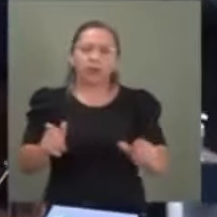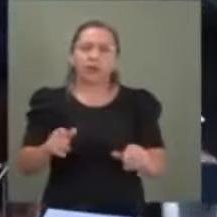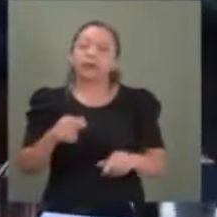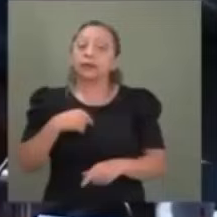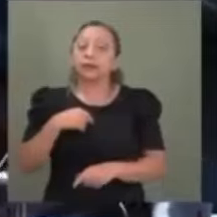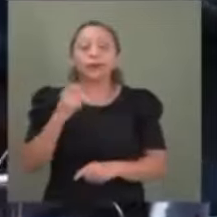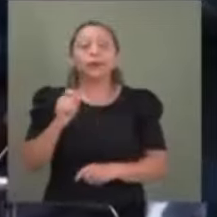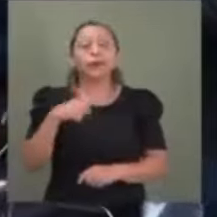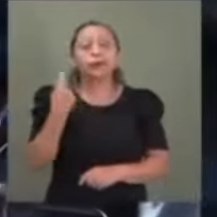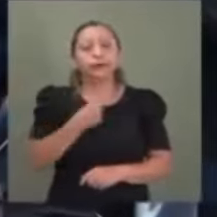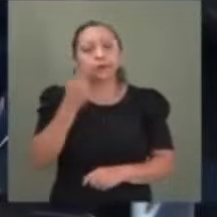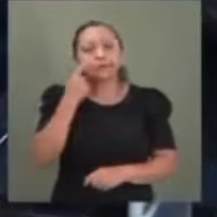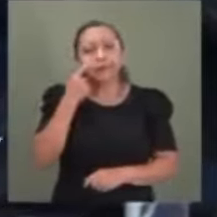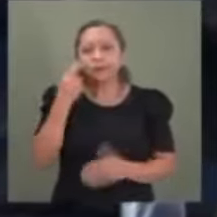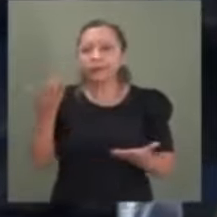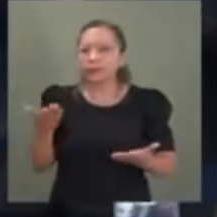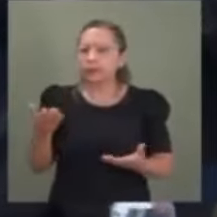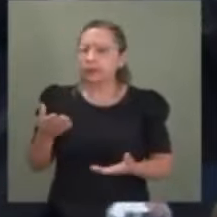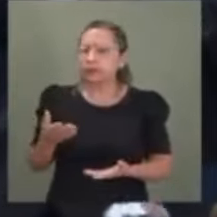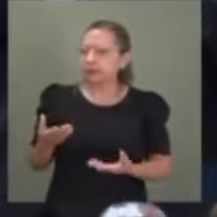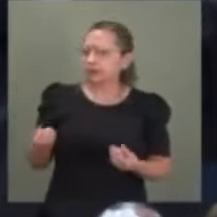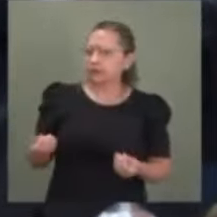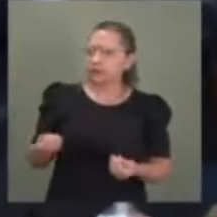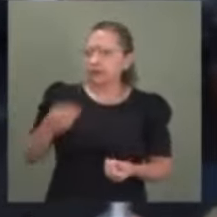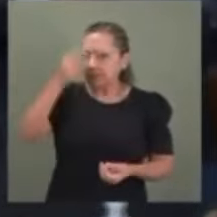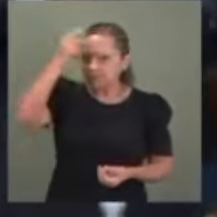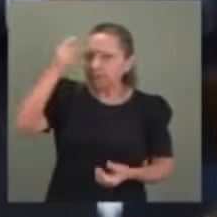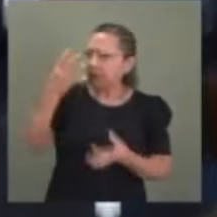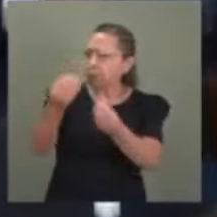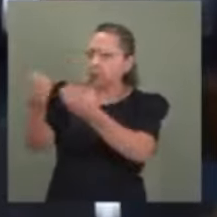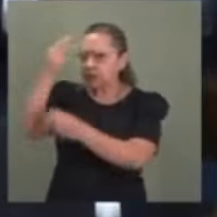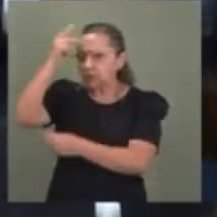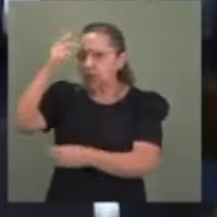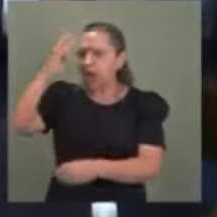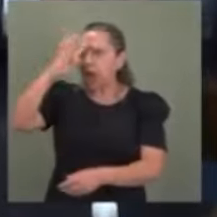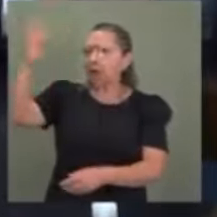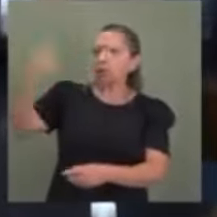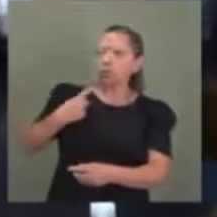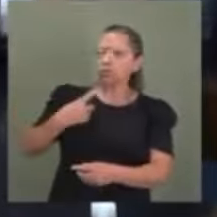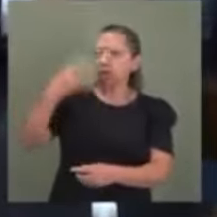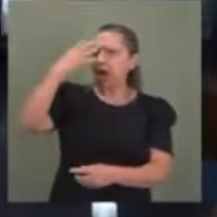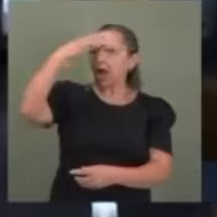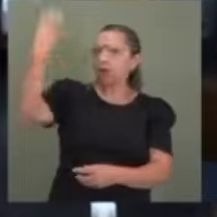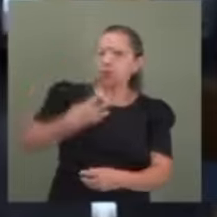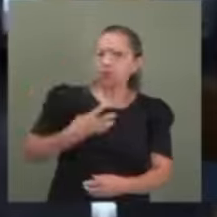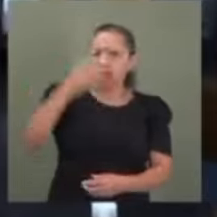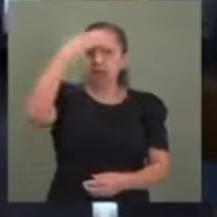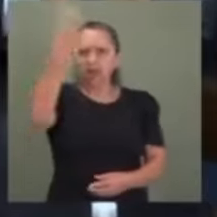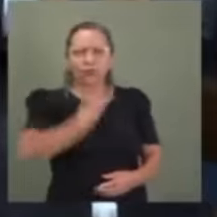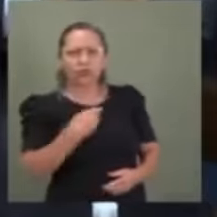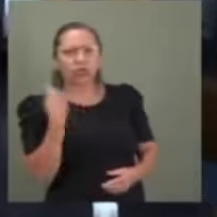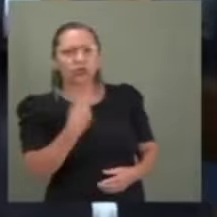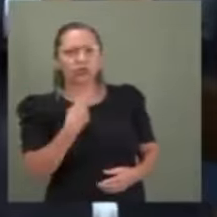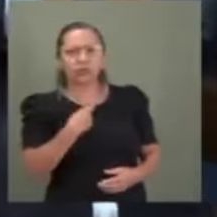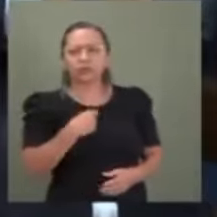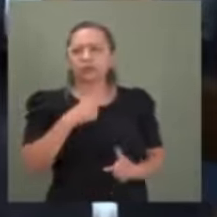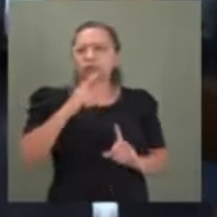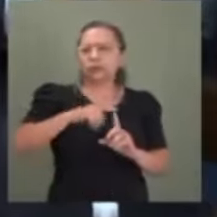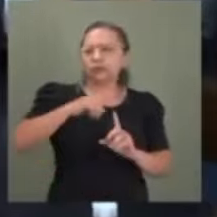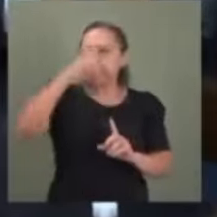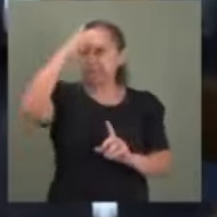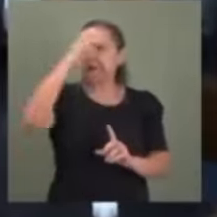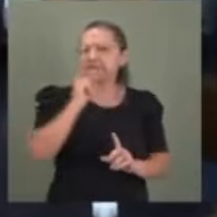que nos acusam de termos um perfil e, na realidade, nós somos